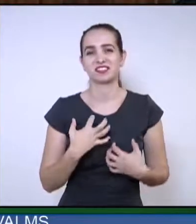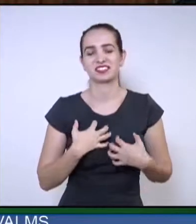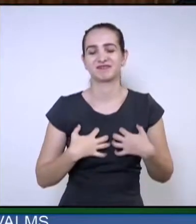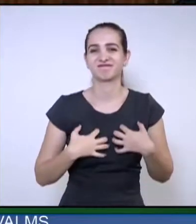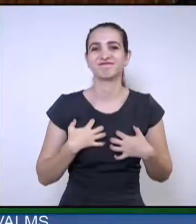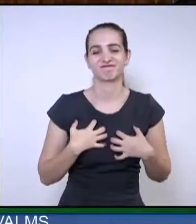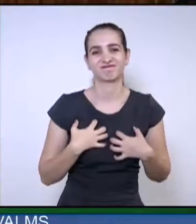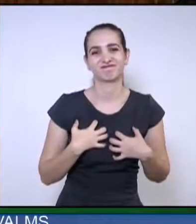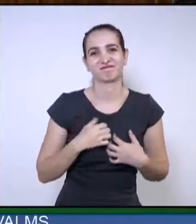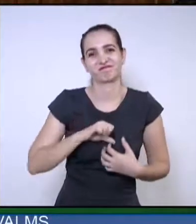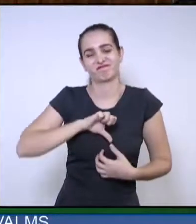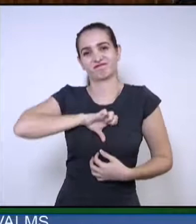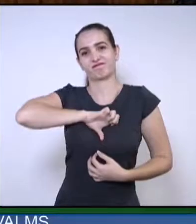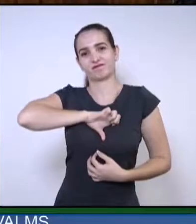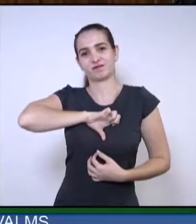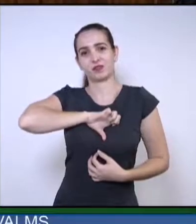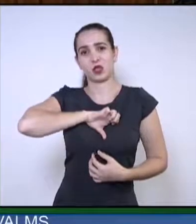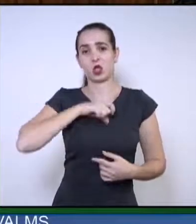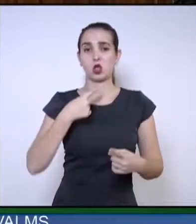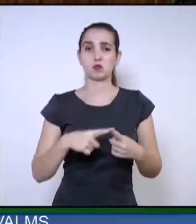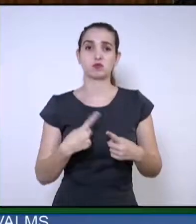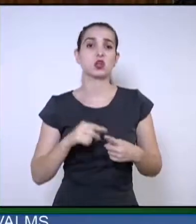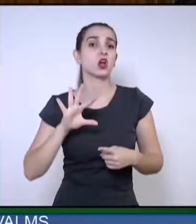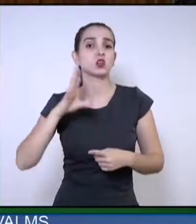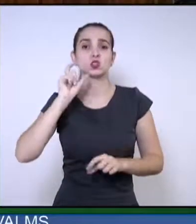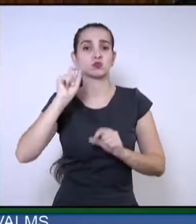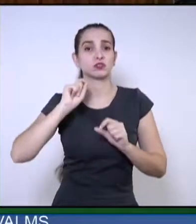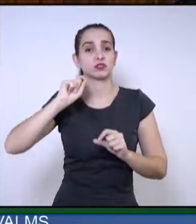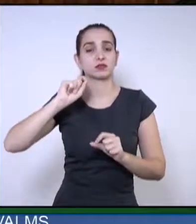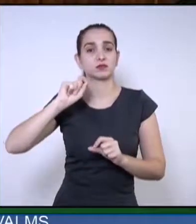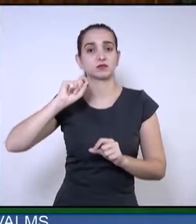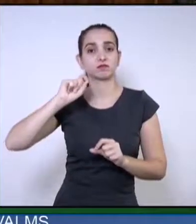entristecido com o assassinato